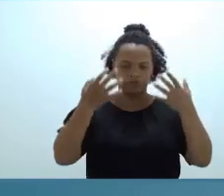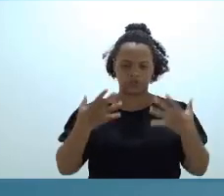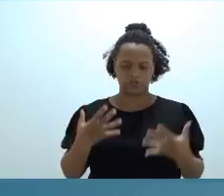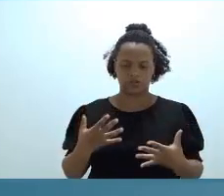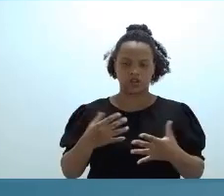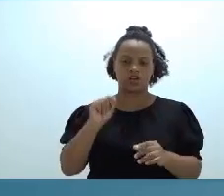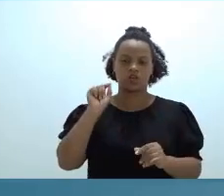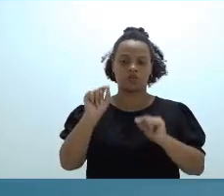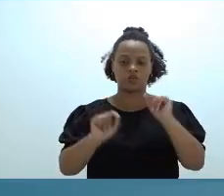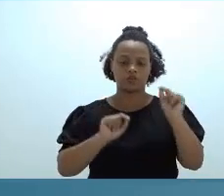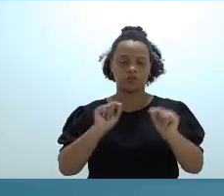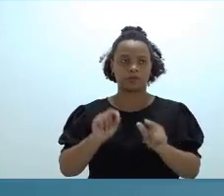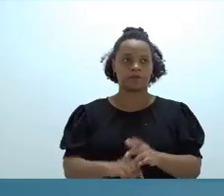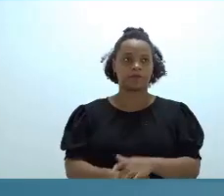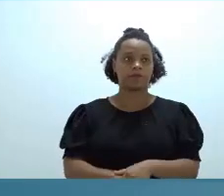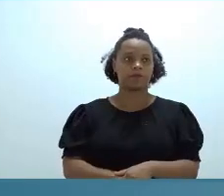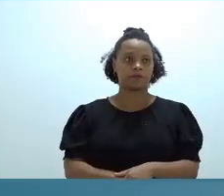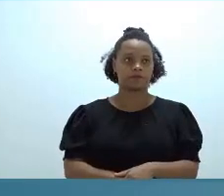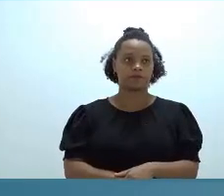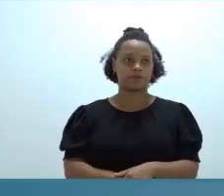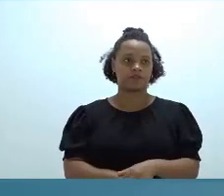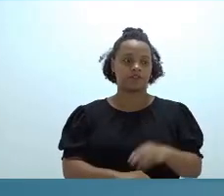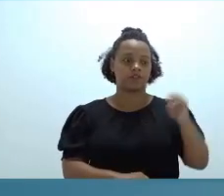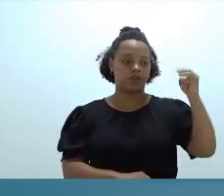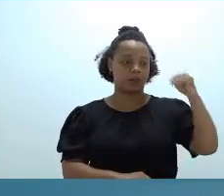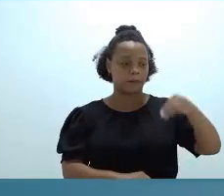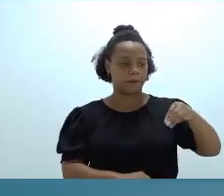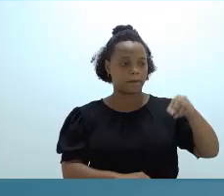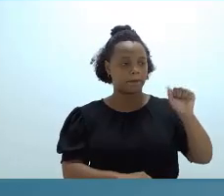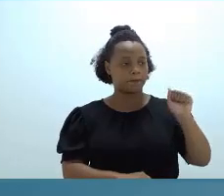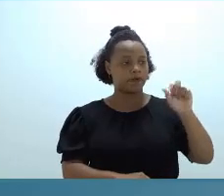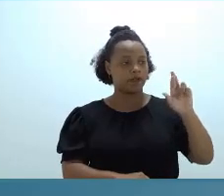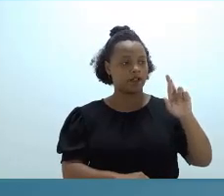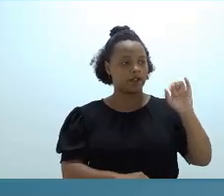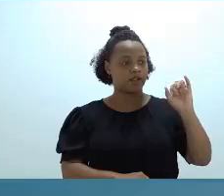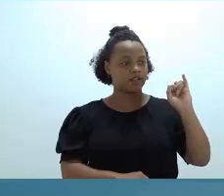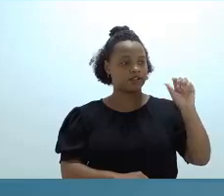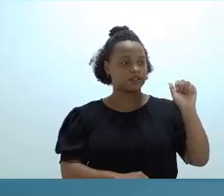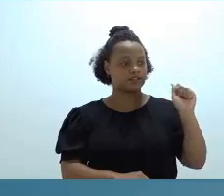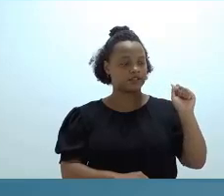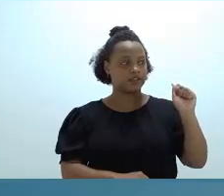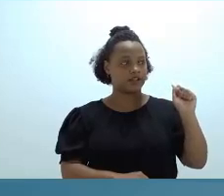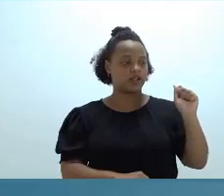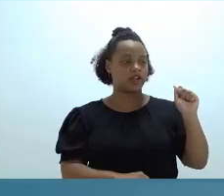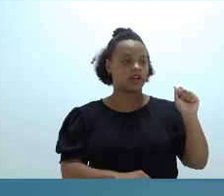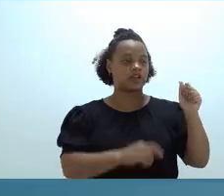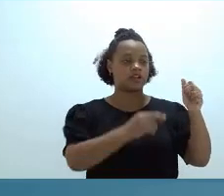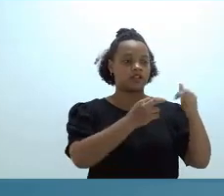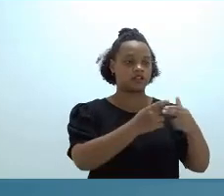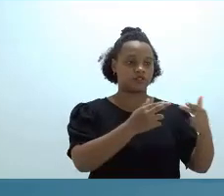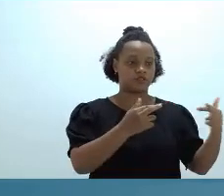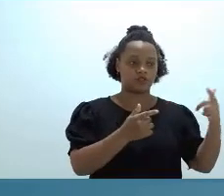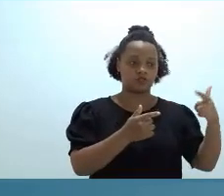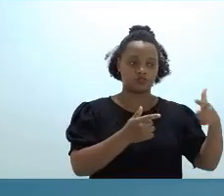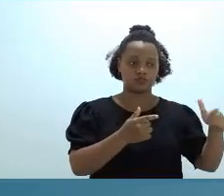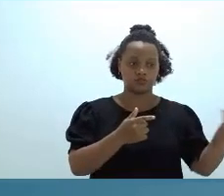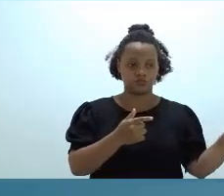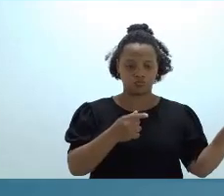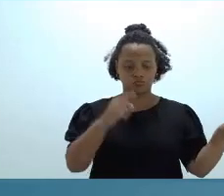de agravo interno interposto por Maria Esther da Silva Oliveira e outros. Diante da